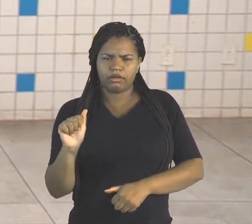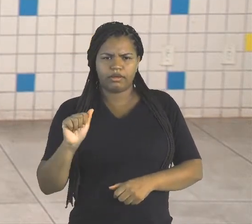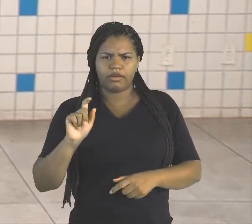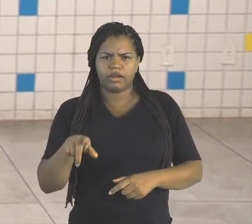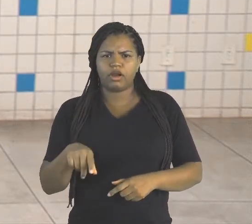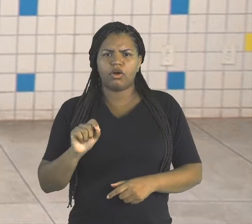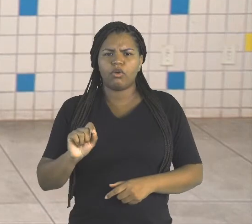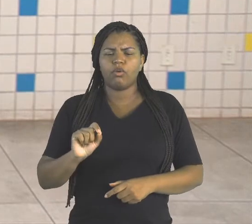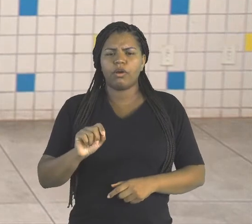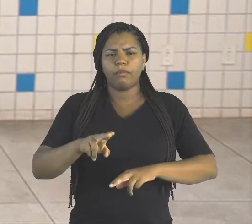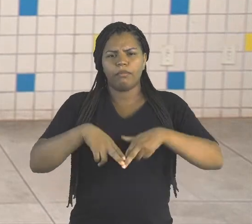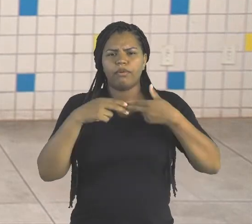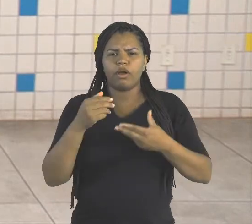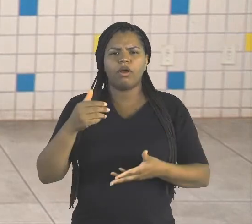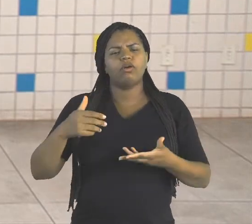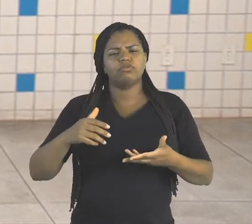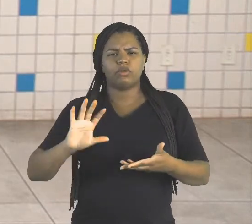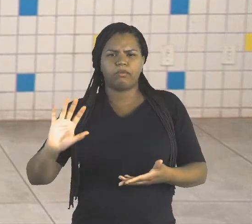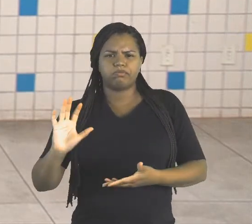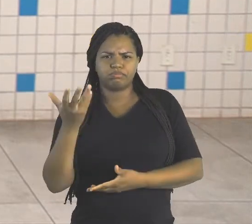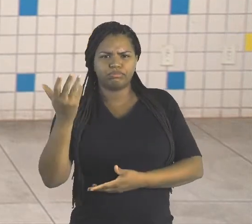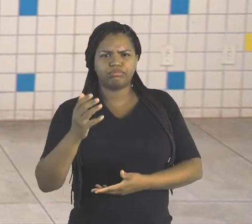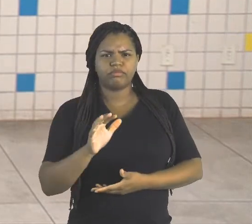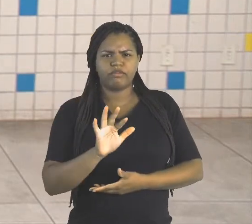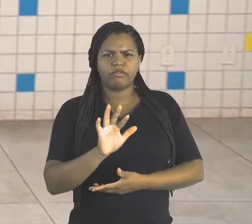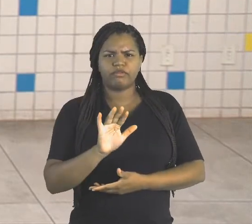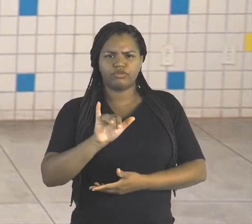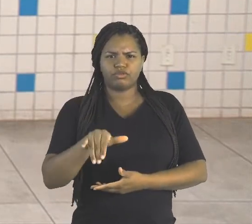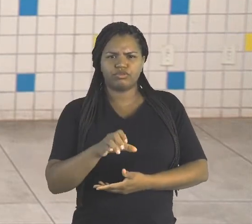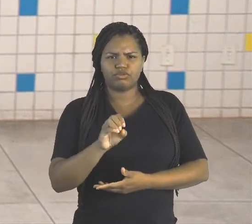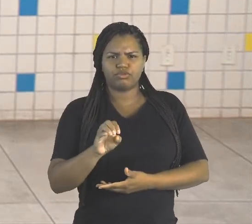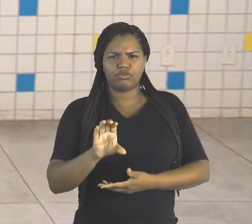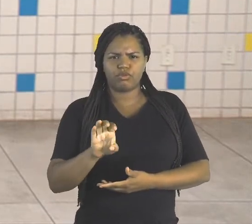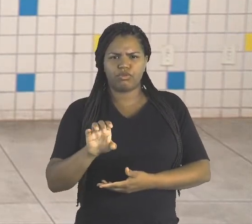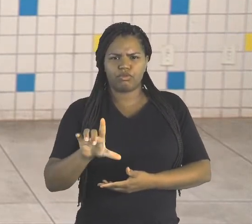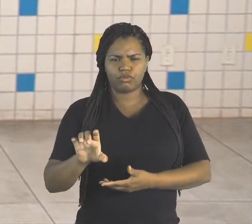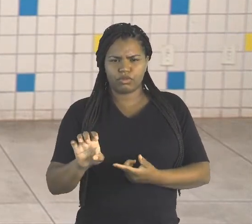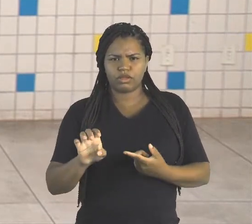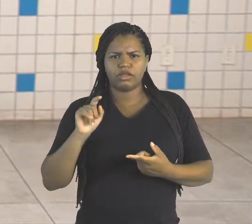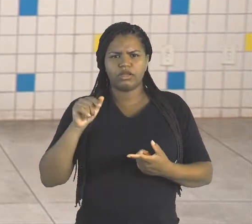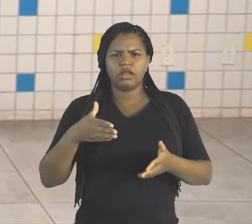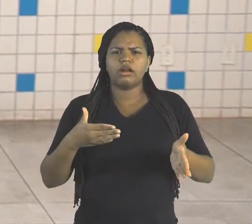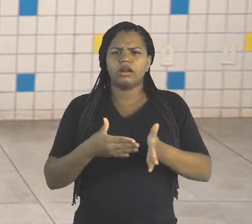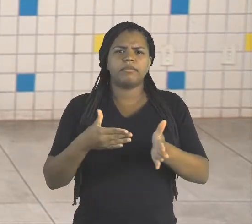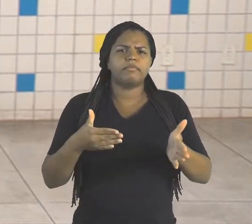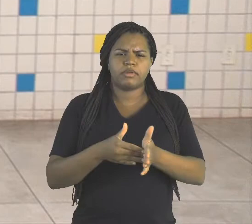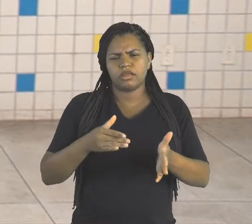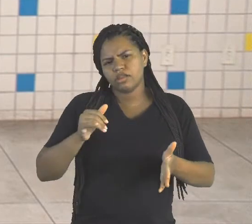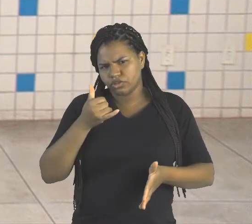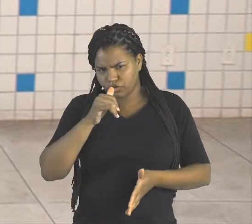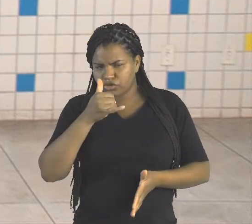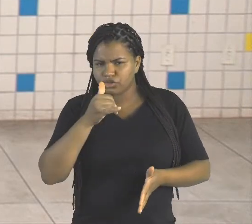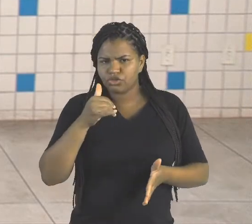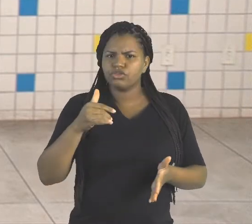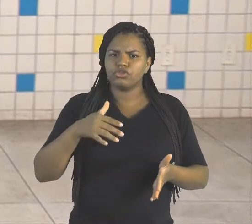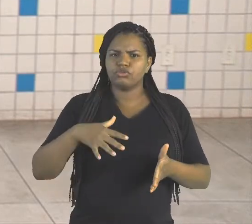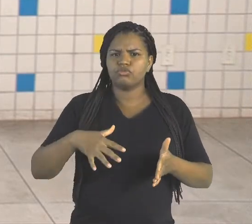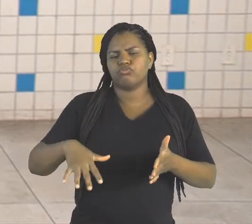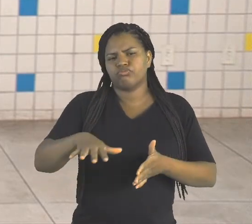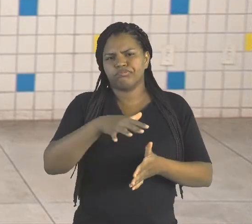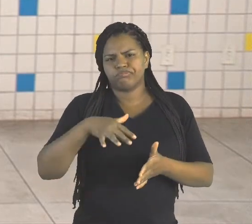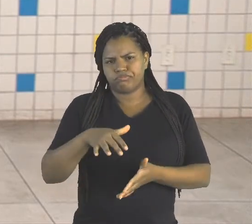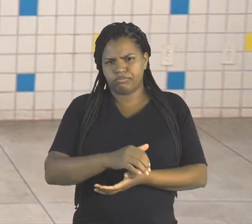efeito Joule e assim limitar a corrente elétrica de um circuito. São dispositivos